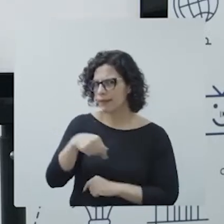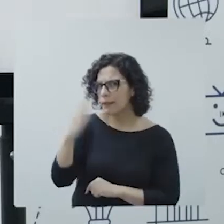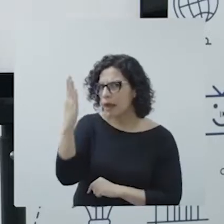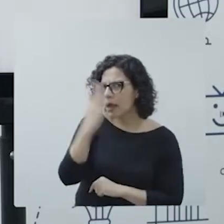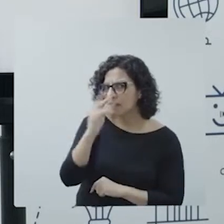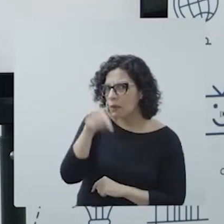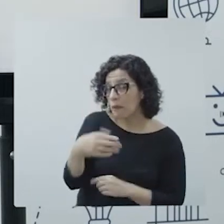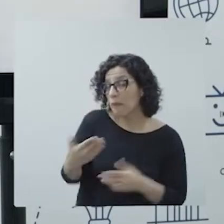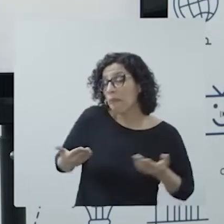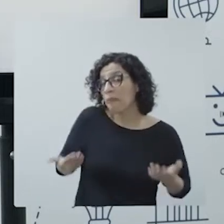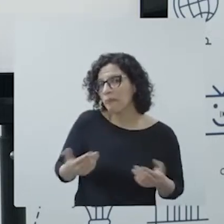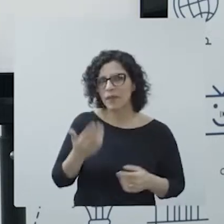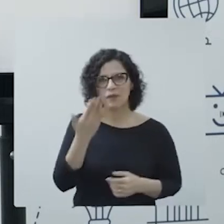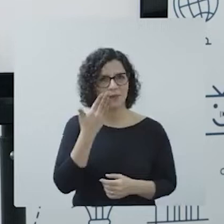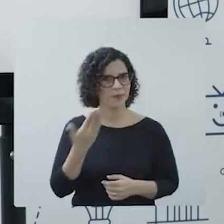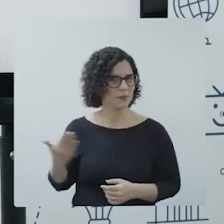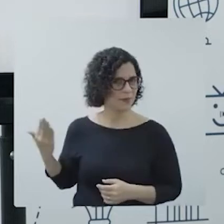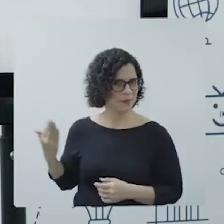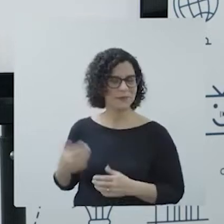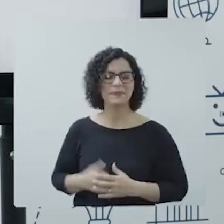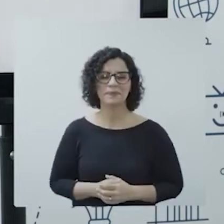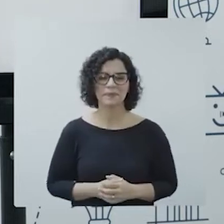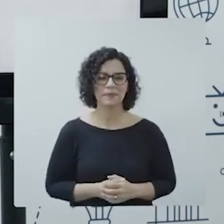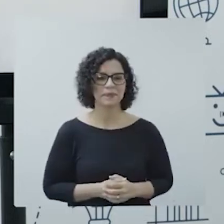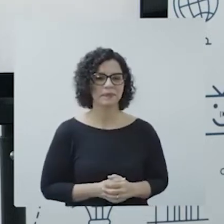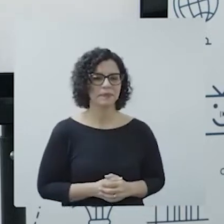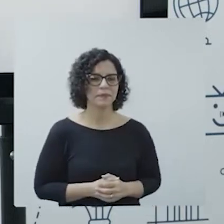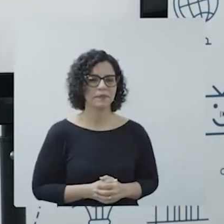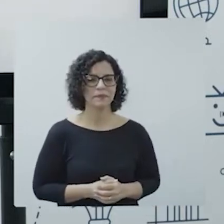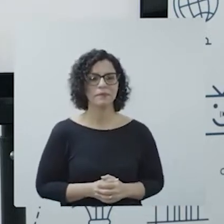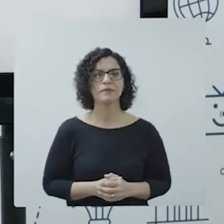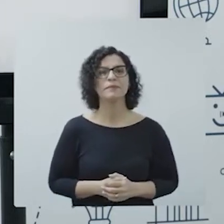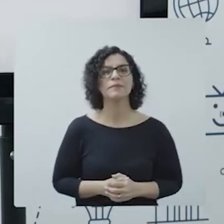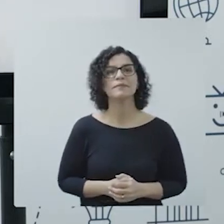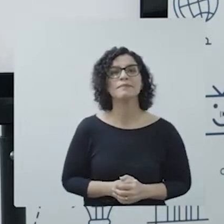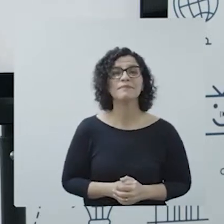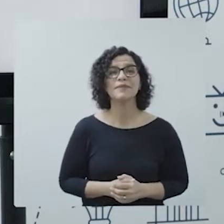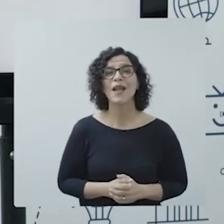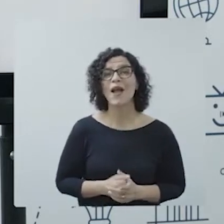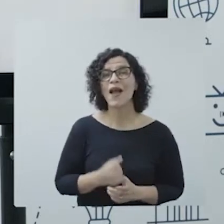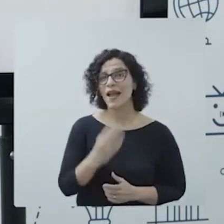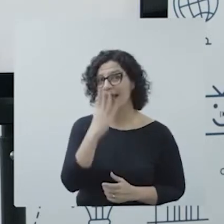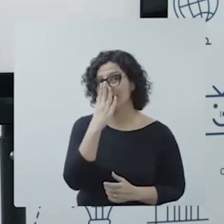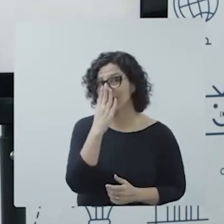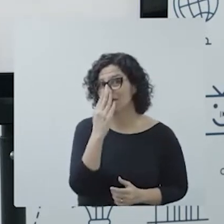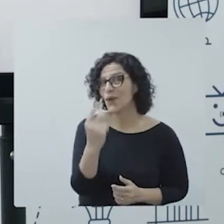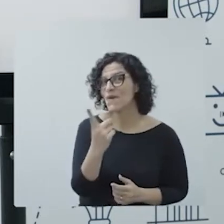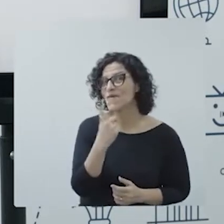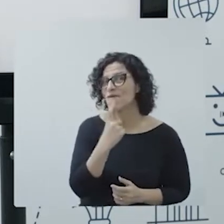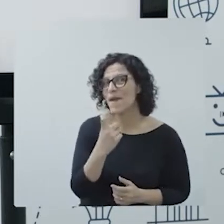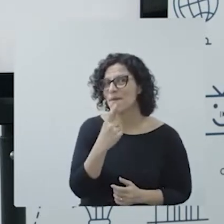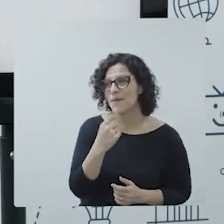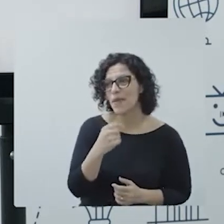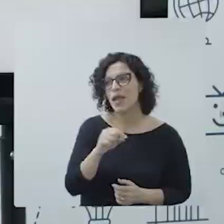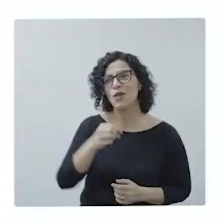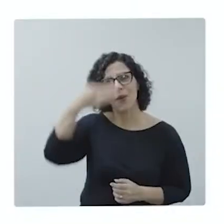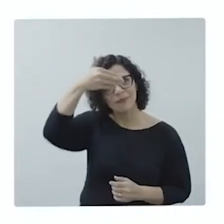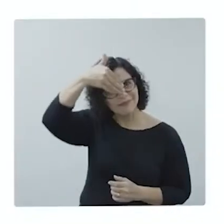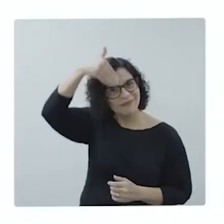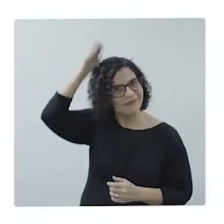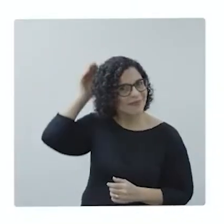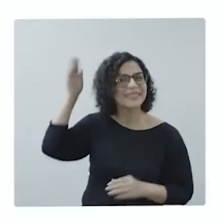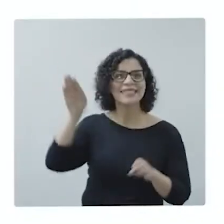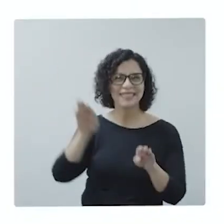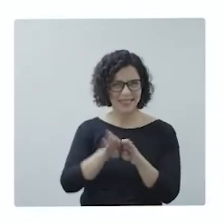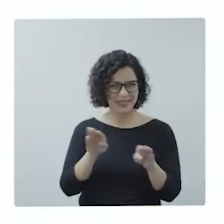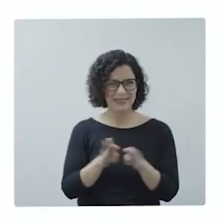aqui no Brasil? Vamos ver então? Olhem lá. A raposa.